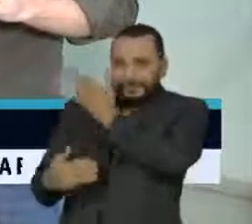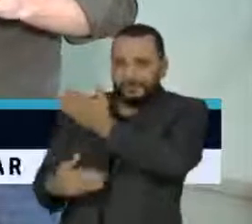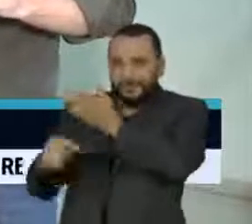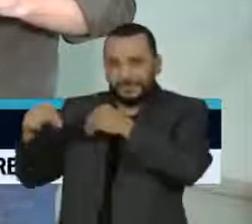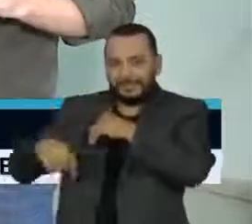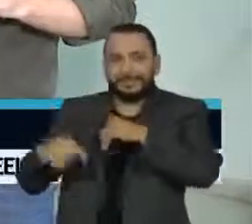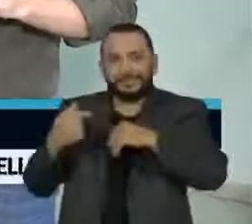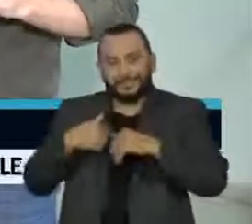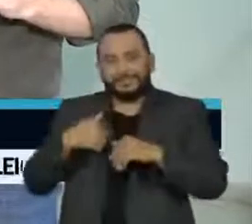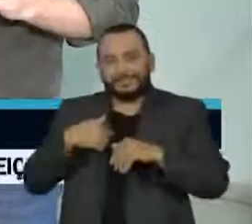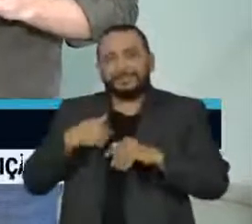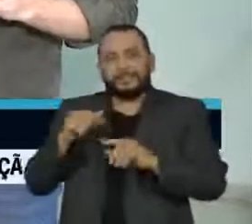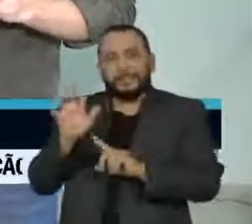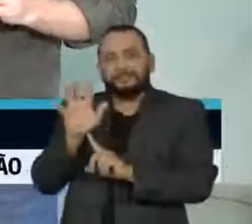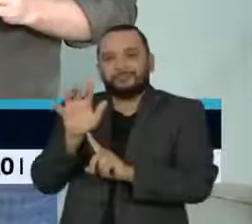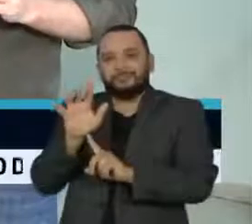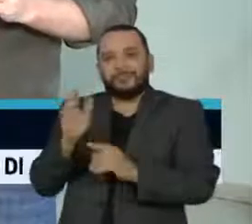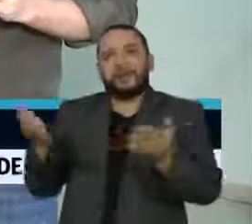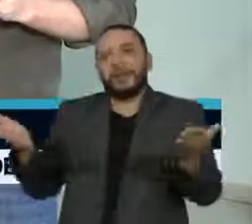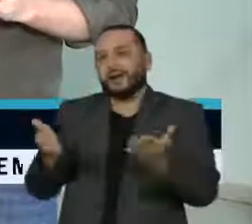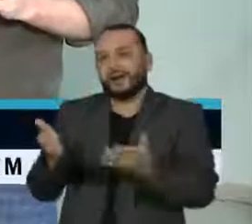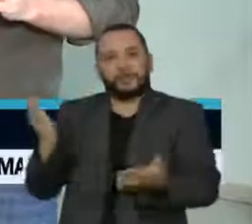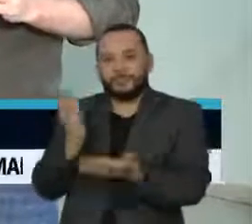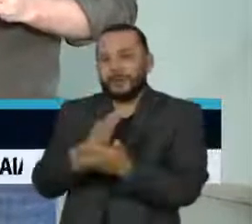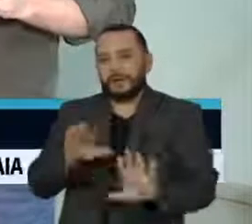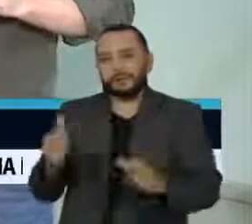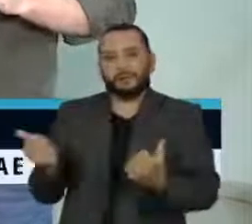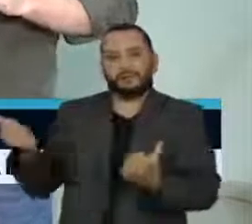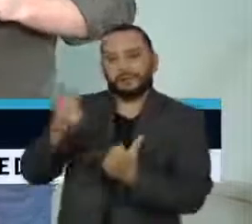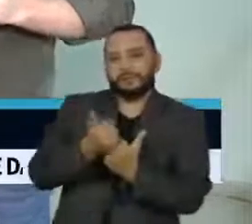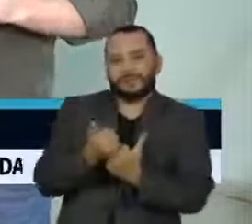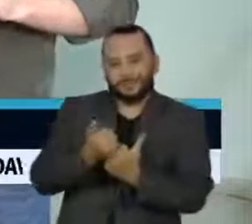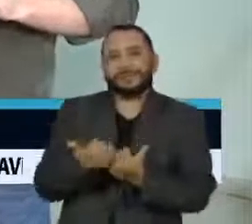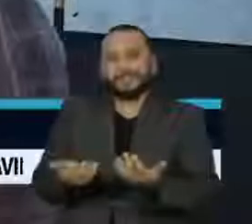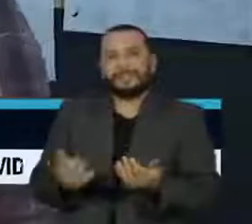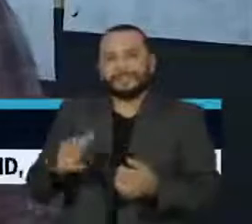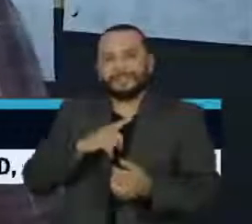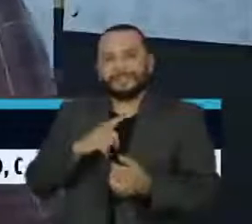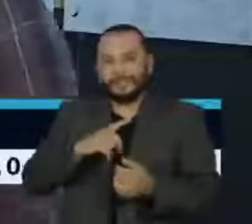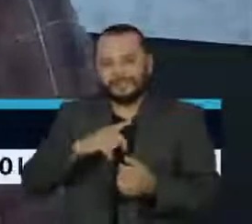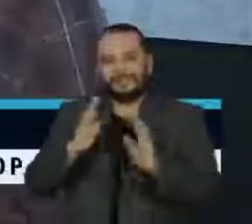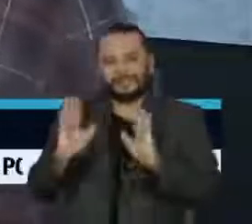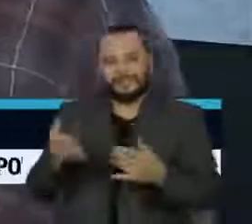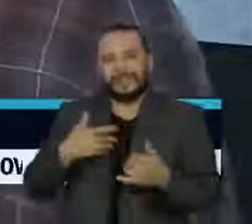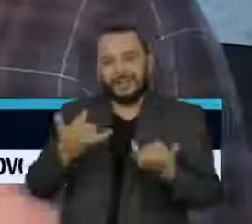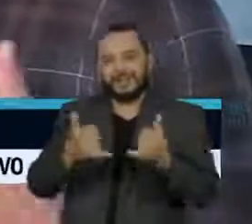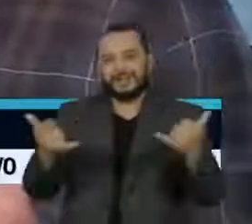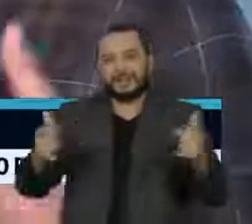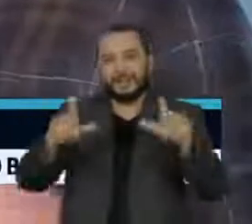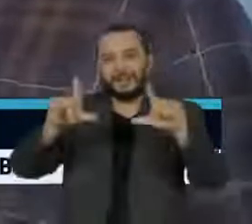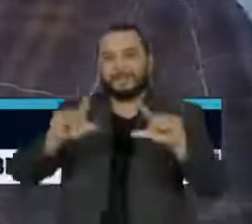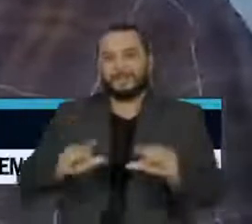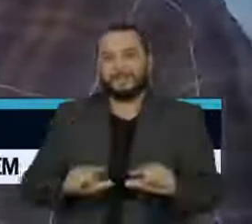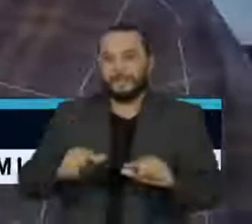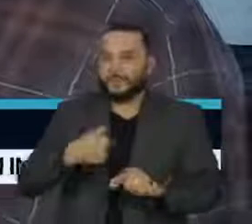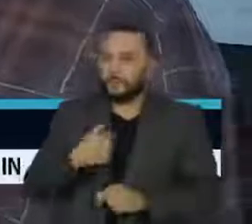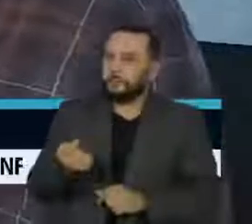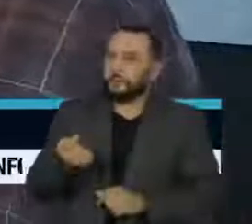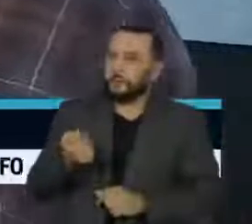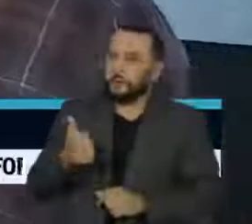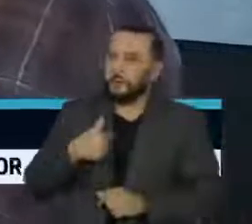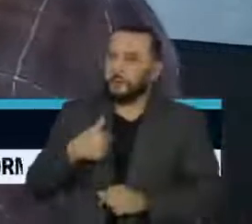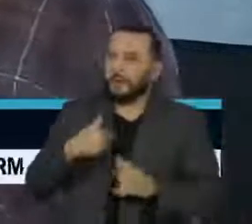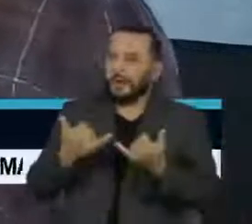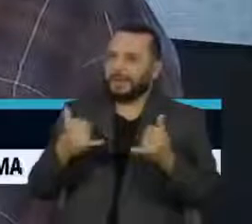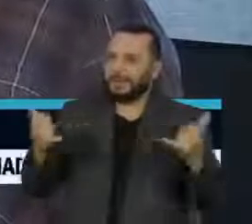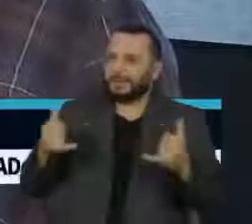da TV Cultura. Agora vai se aposentar, o que vai gerar mais economia. Consumo menor, né, que nós vamos ter